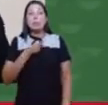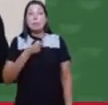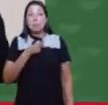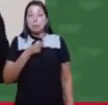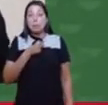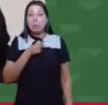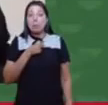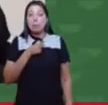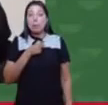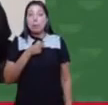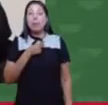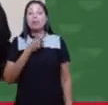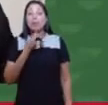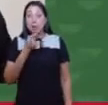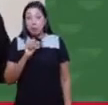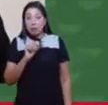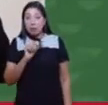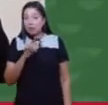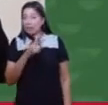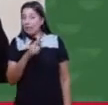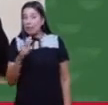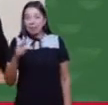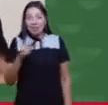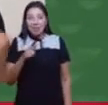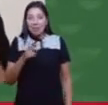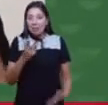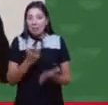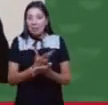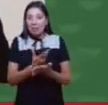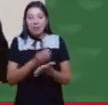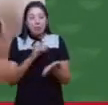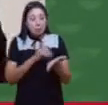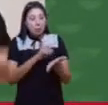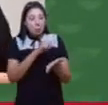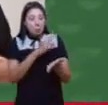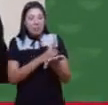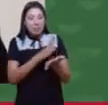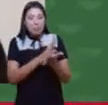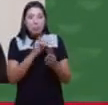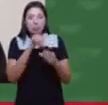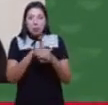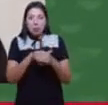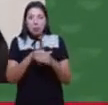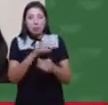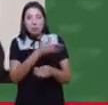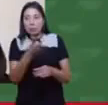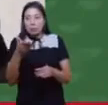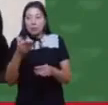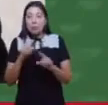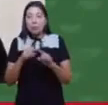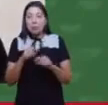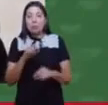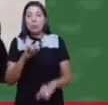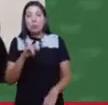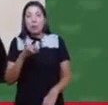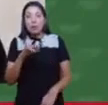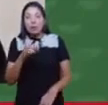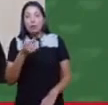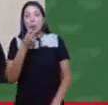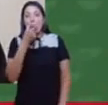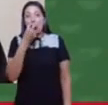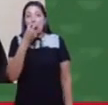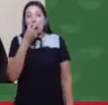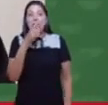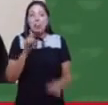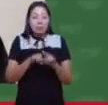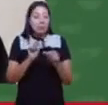entrevista dizendo, olha, não houve fraude, ali faltou voto para nós, no caso deles. O Aécio posteriormente também